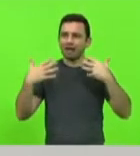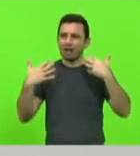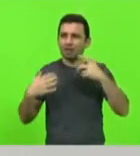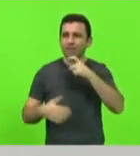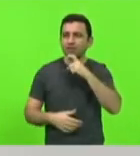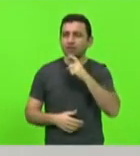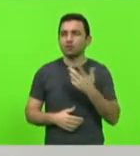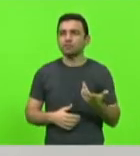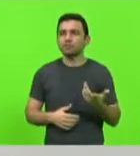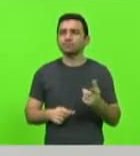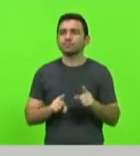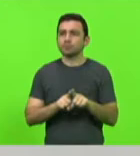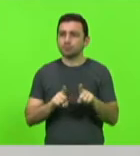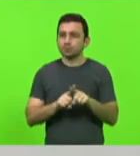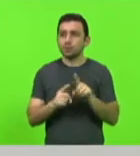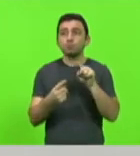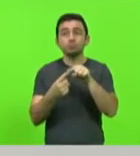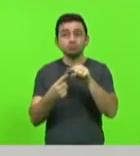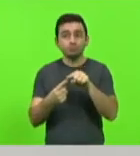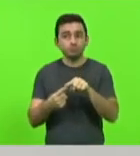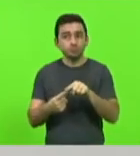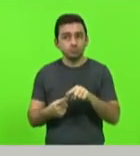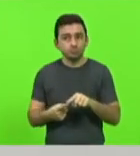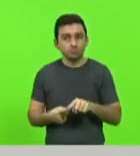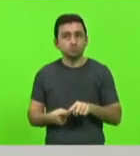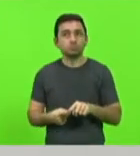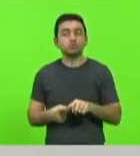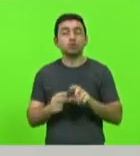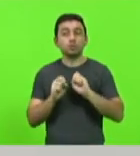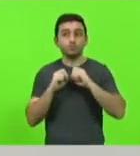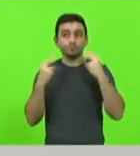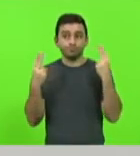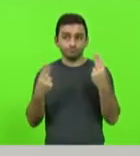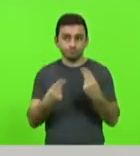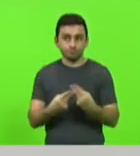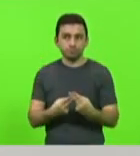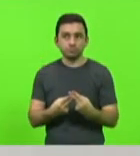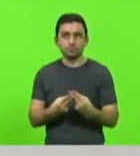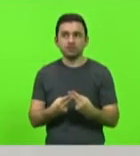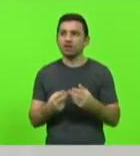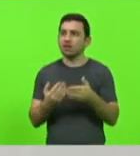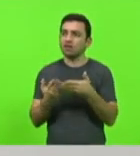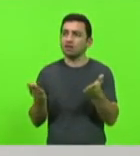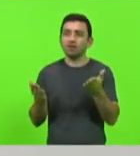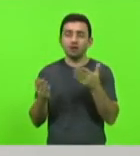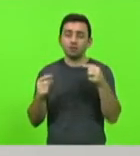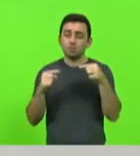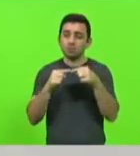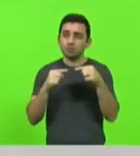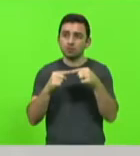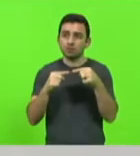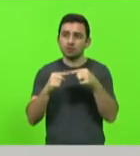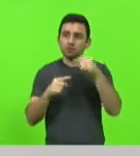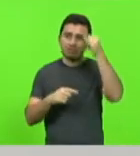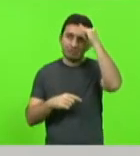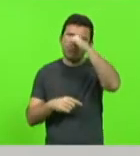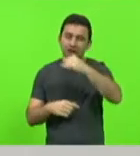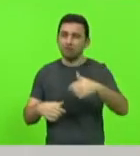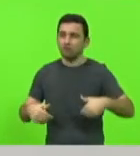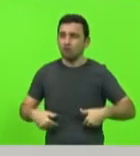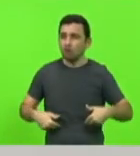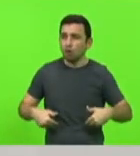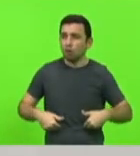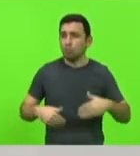também envolvendo os objetivos da Organização das Nações Unidas, que dizem respeito ao combate à fome, à pobreza,